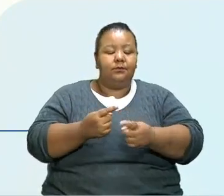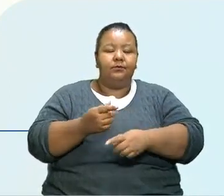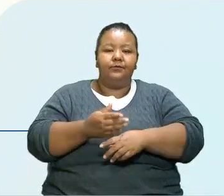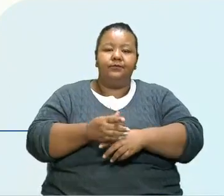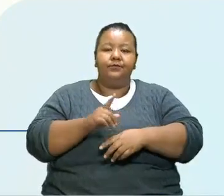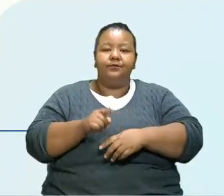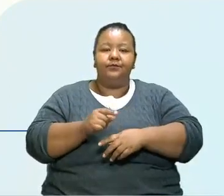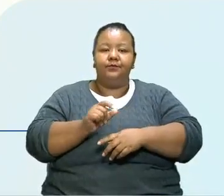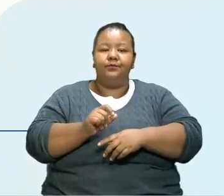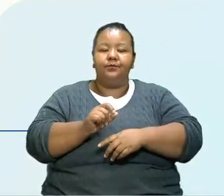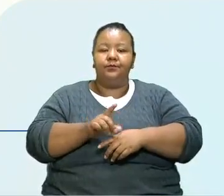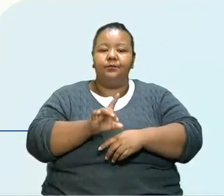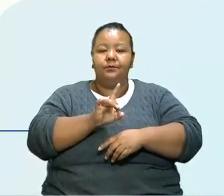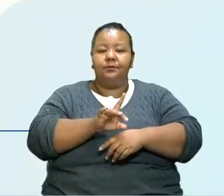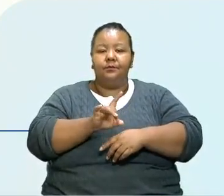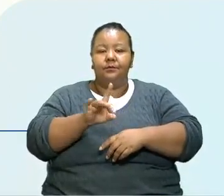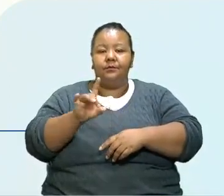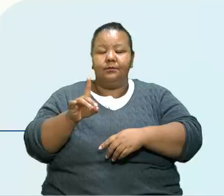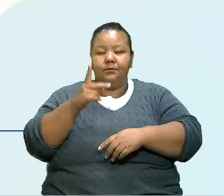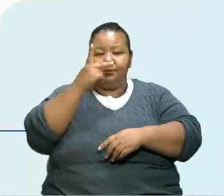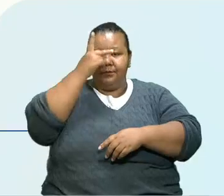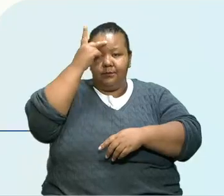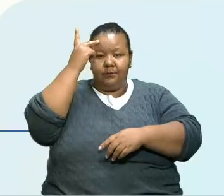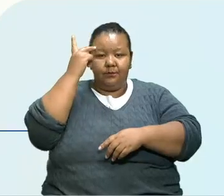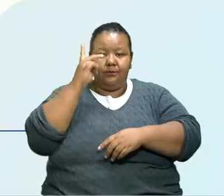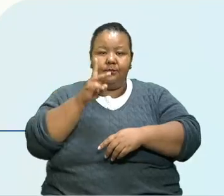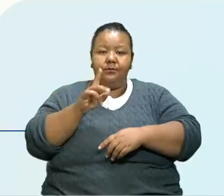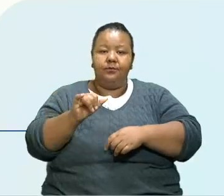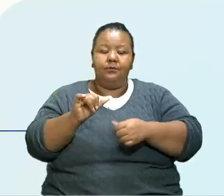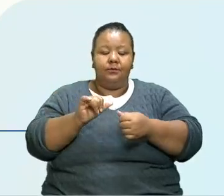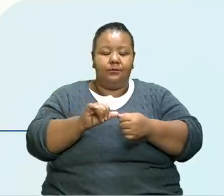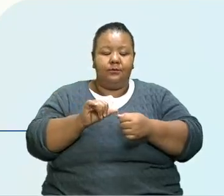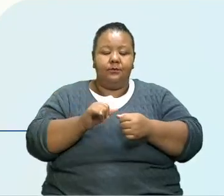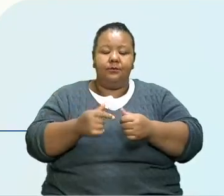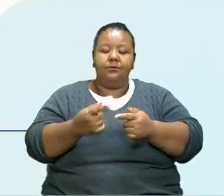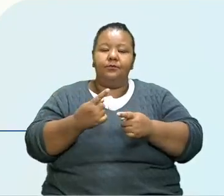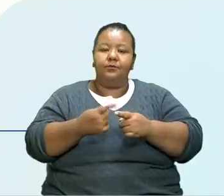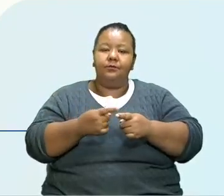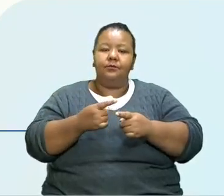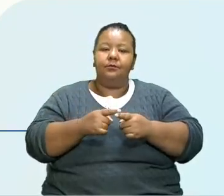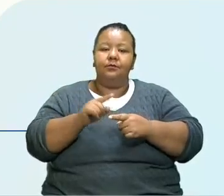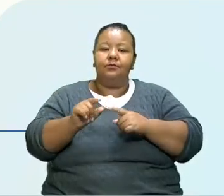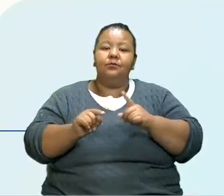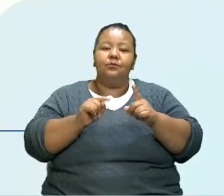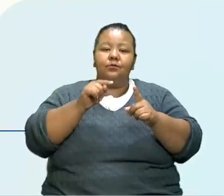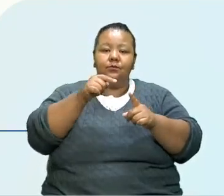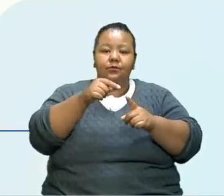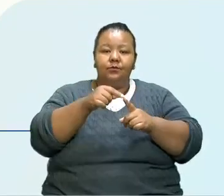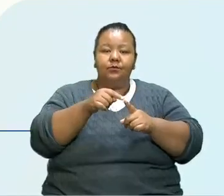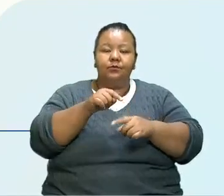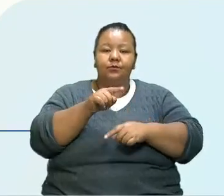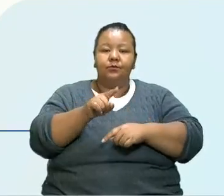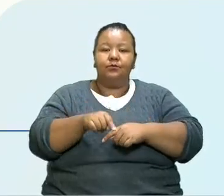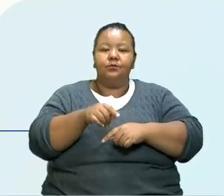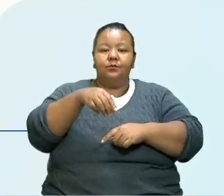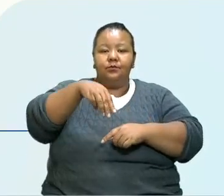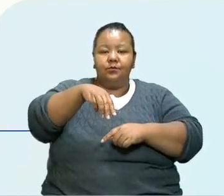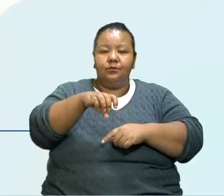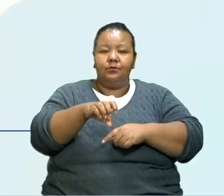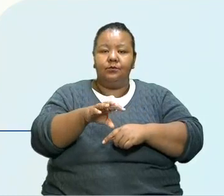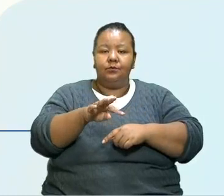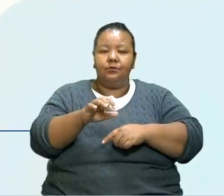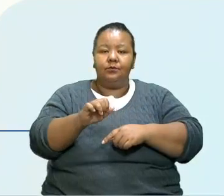olha, que cada um vai fazer, por que que vai fazer, quais são os objetivos a seguir, quais são as metas